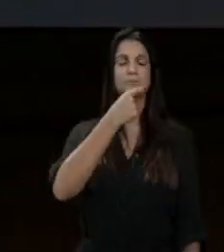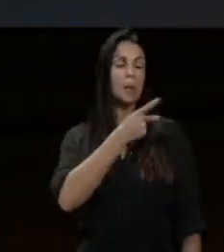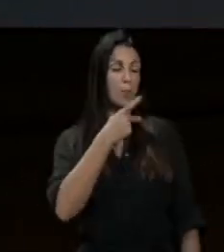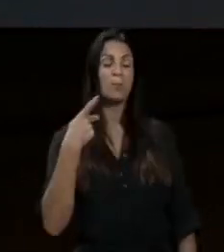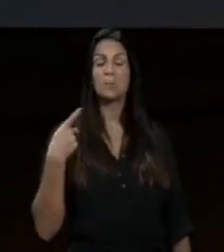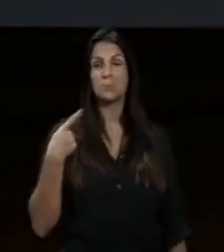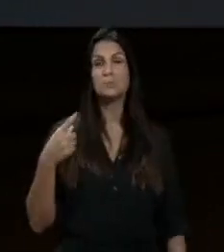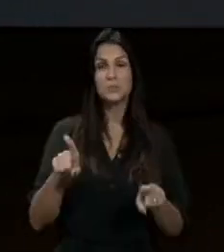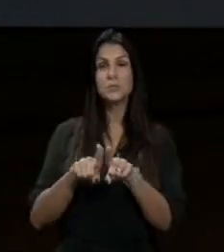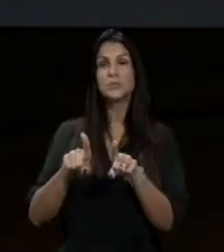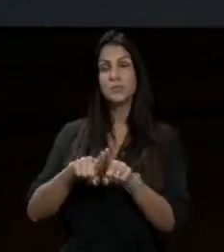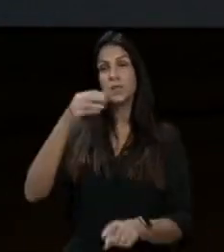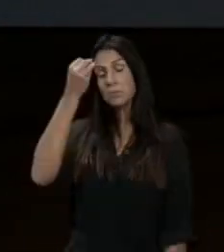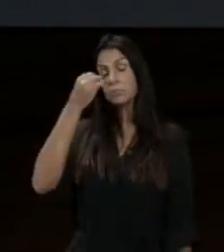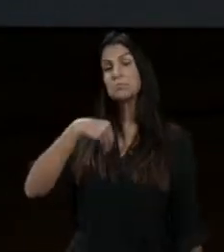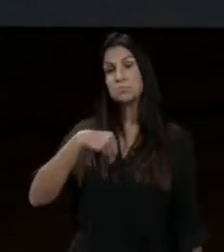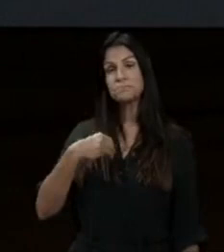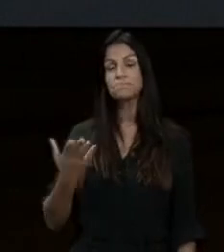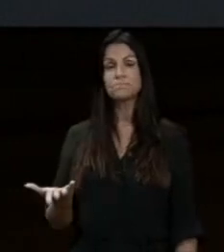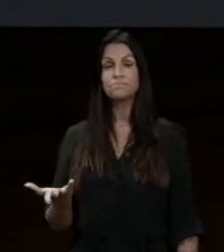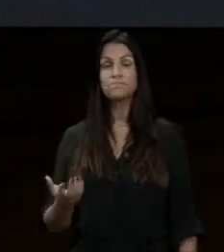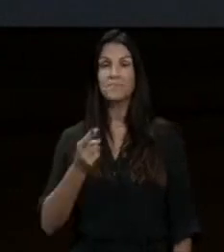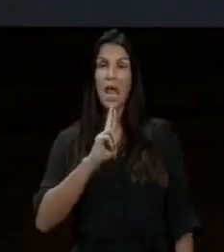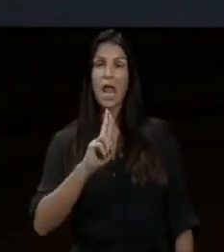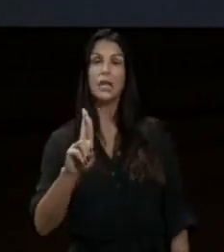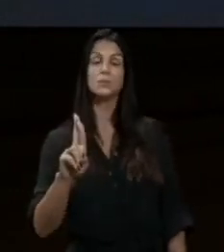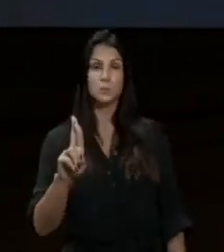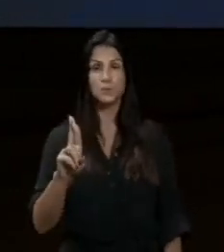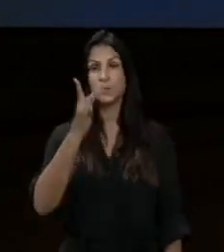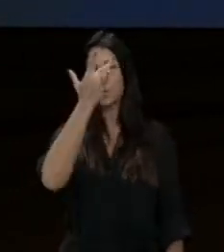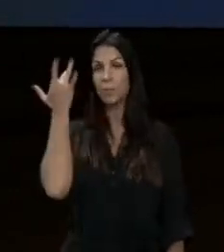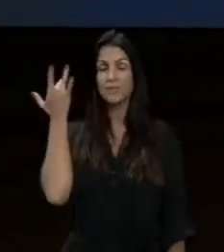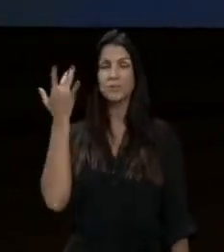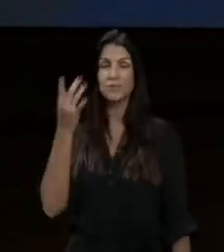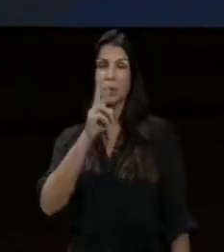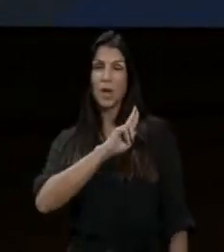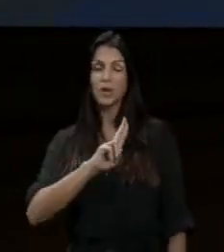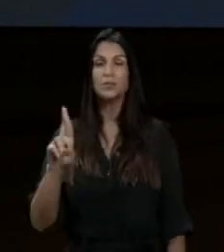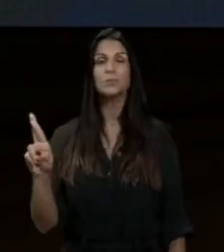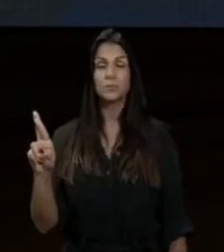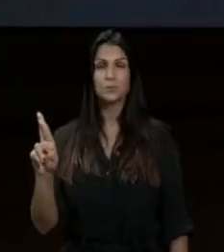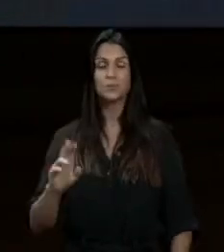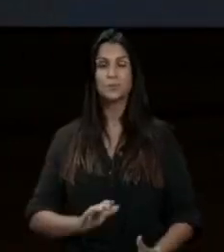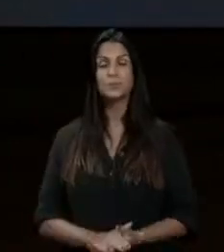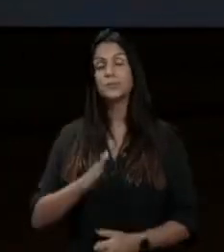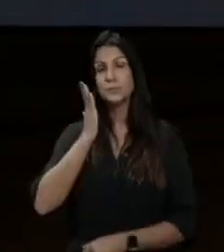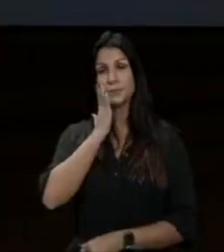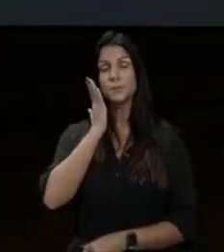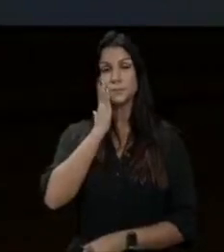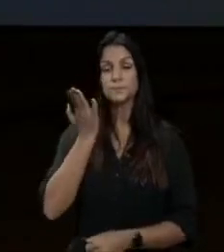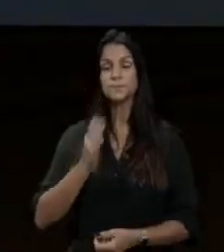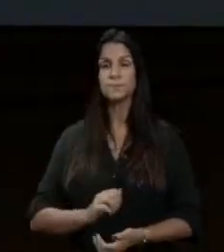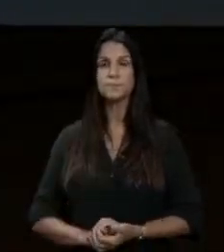decepcionam Os Religiosos também É eu sei e nesse tempo